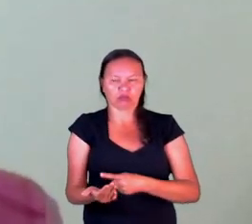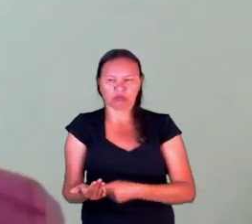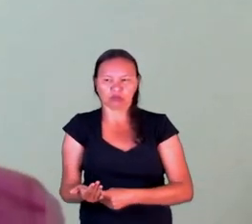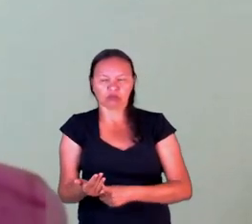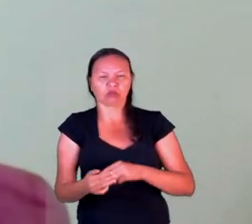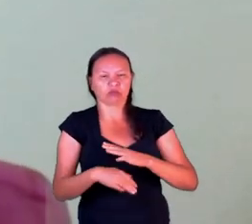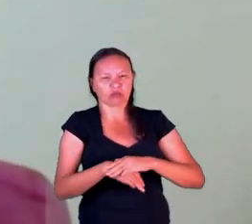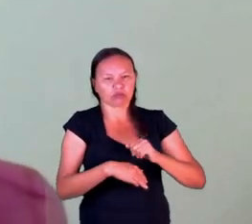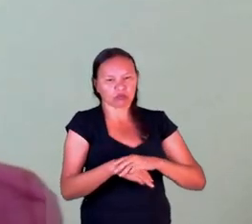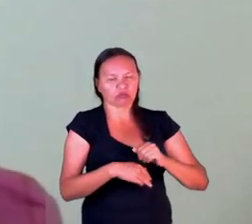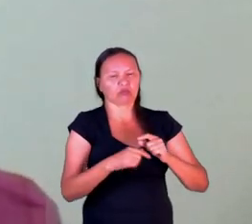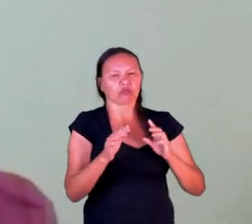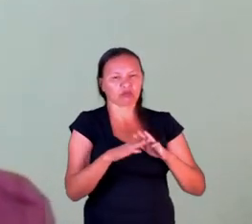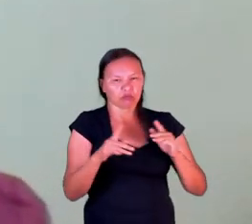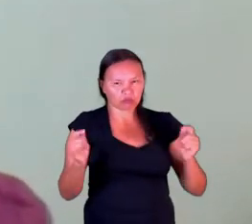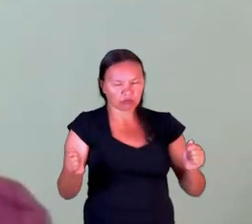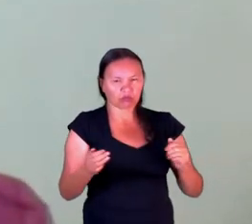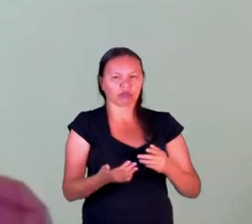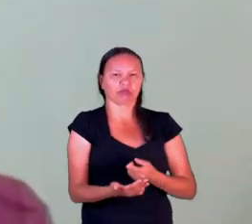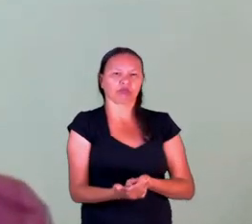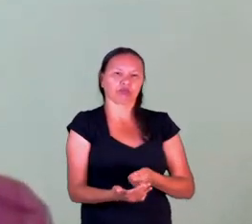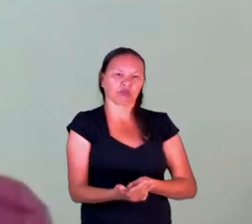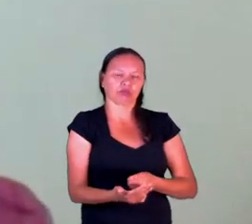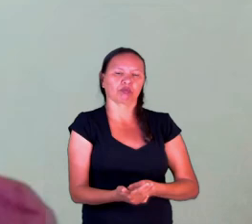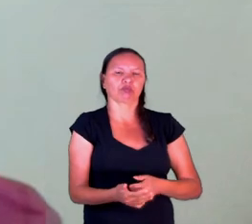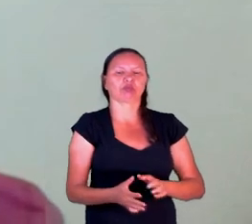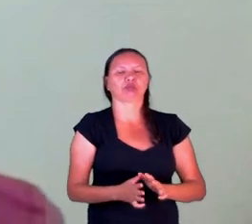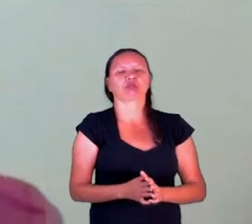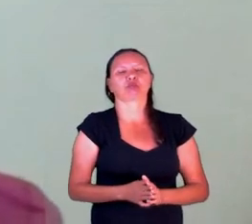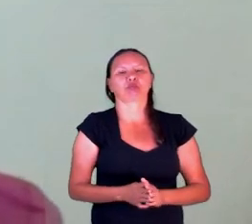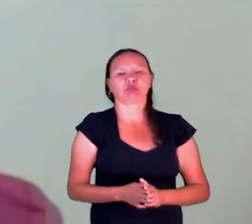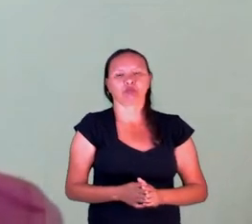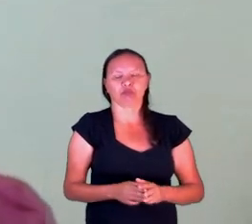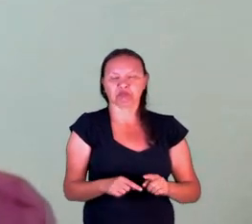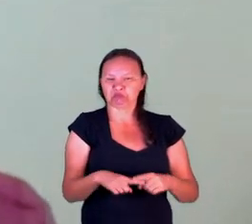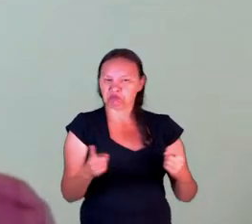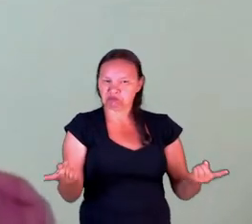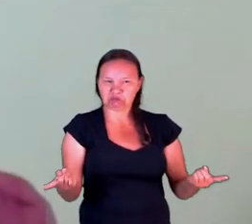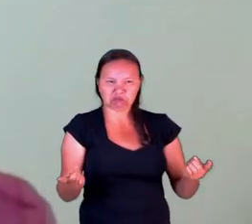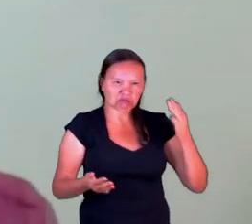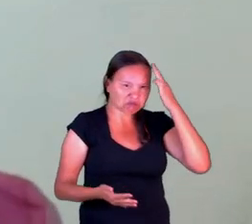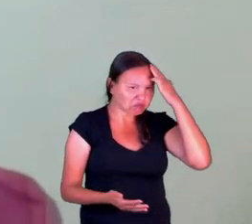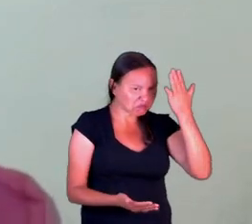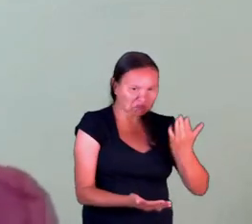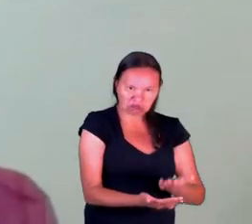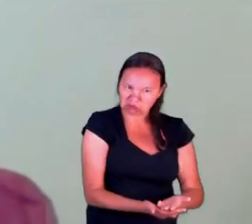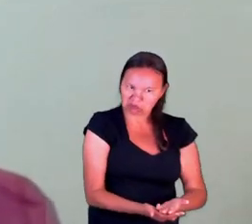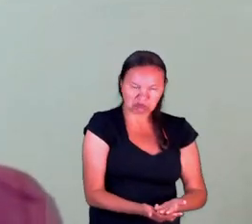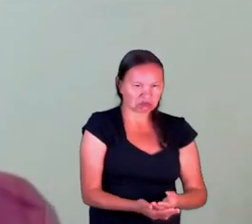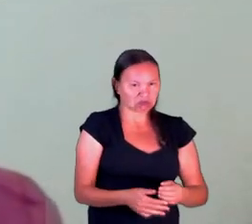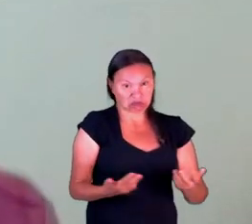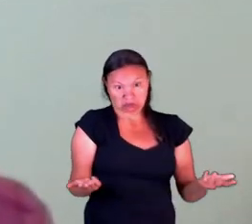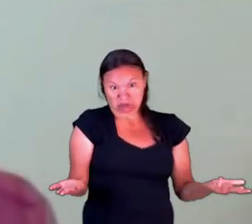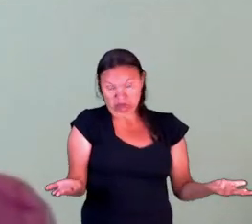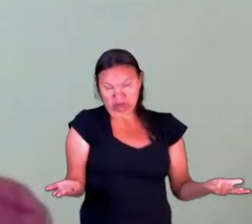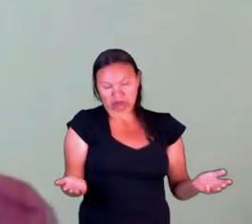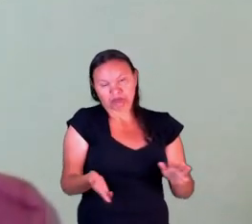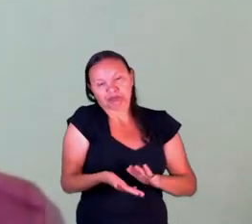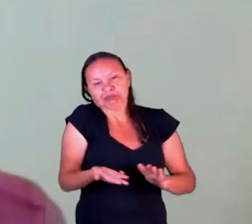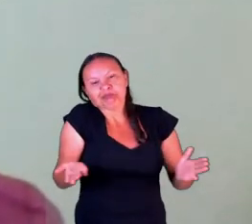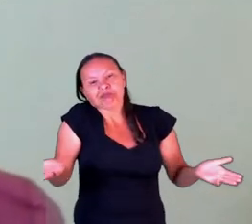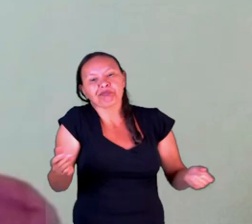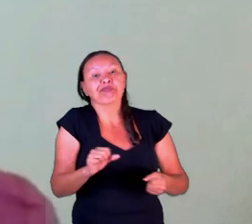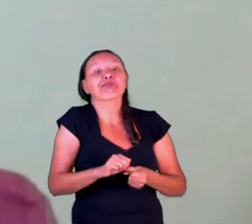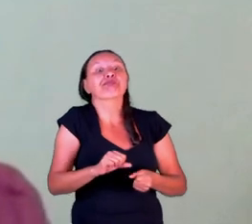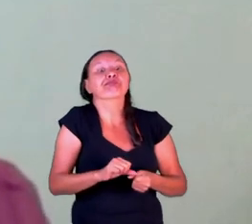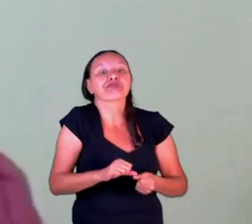sensibilização que é aquela coisa que Como disse o WY Às vezes eu não acredito muito né mas é era o que nos estava